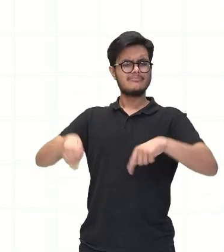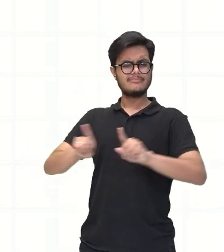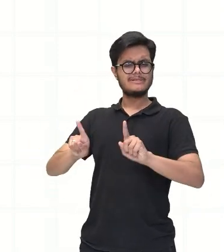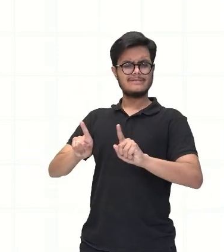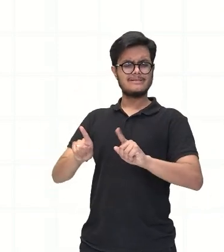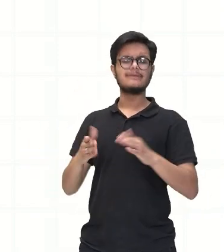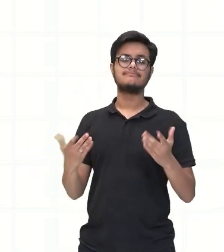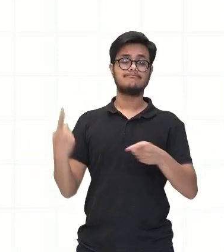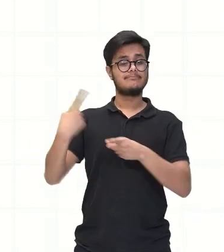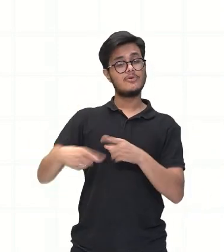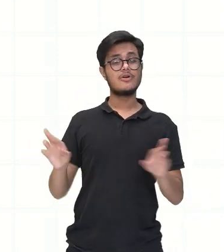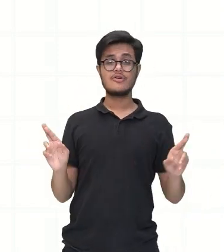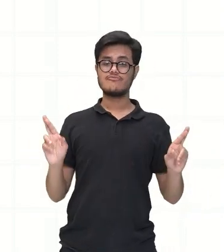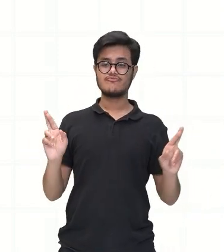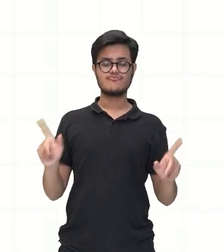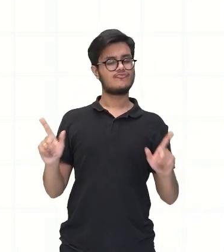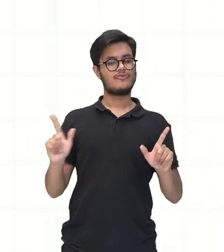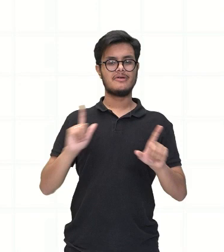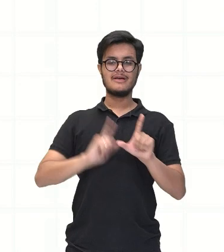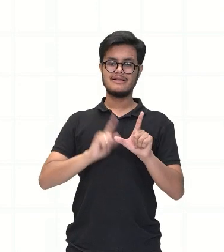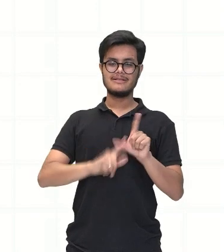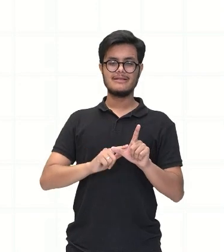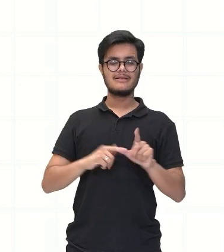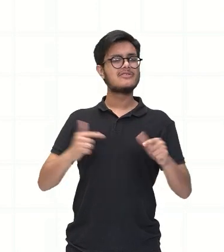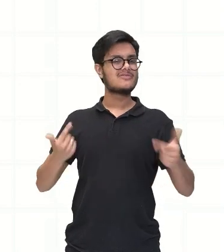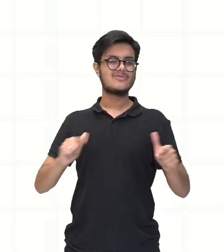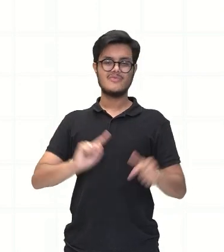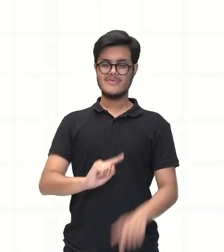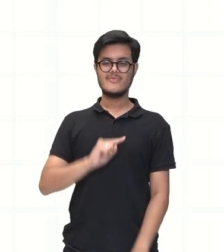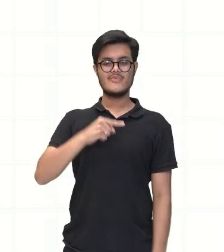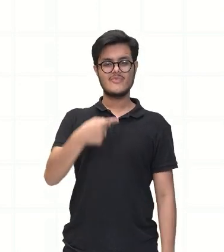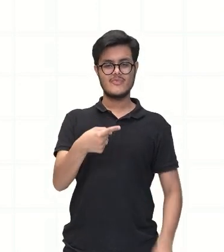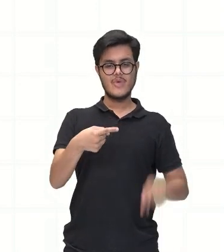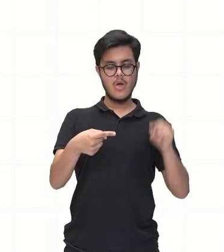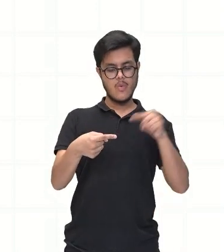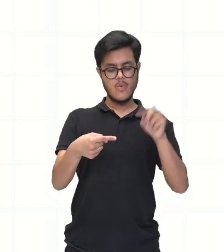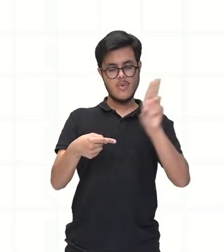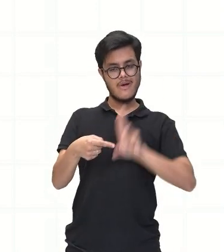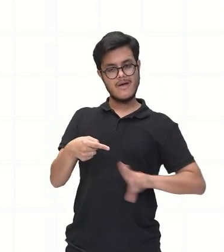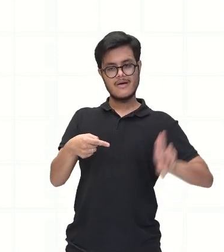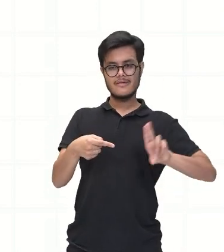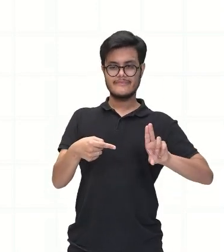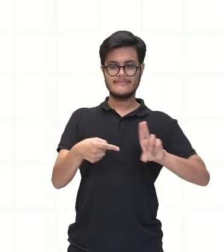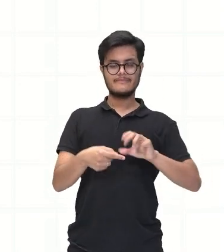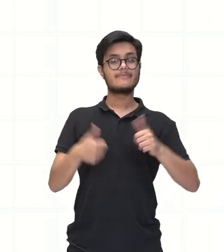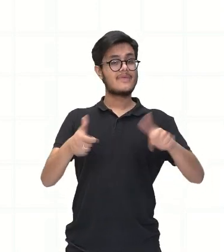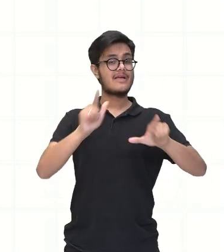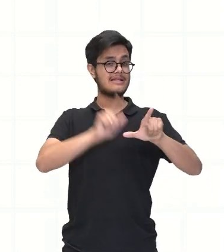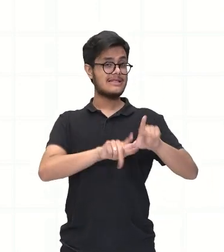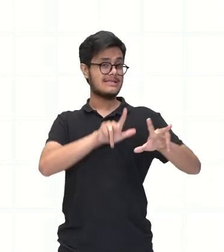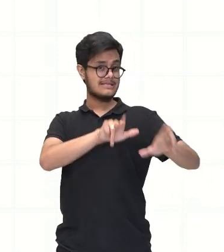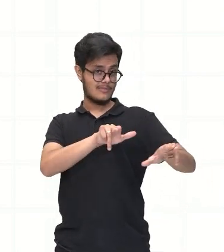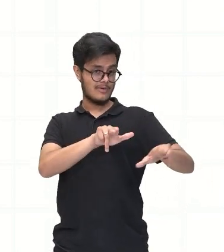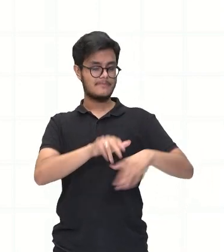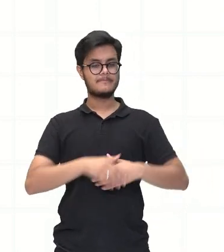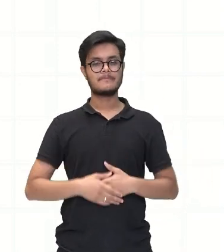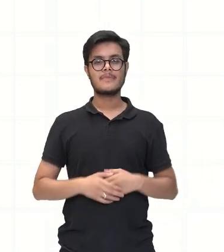anti-reflexo, porque ele não vai indicar ali o hífen devido a letras iguais,